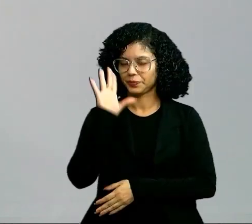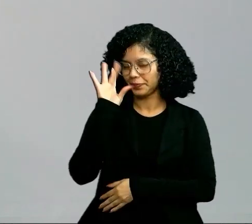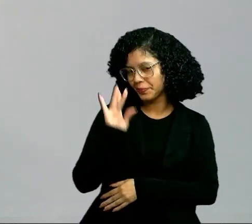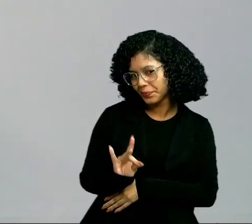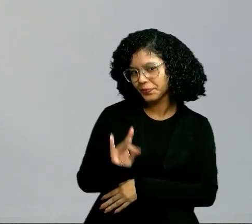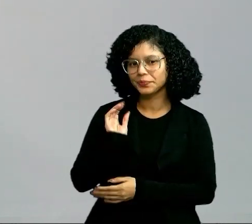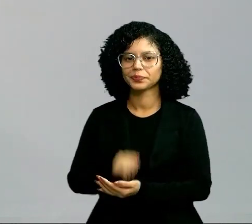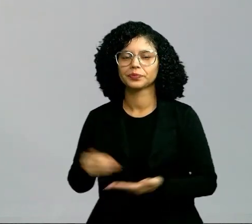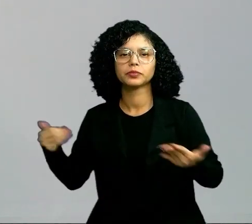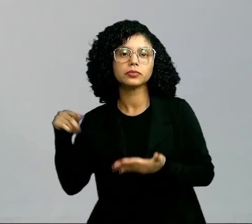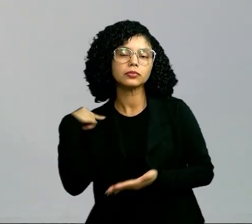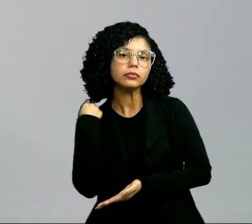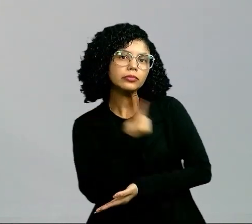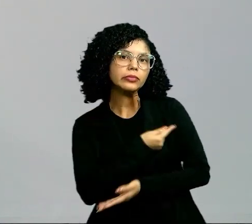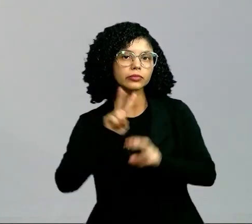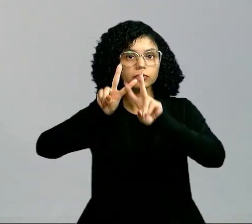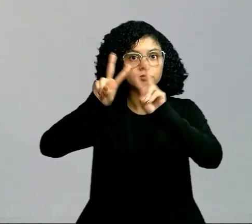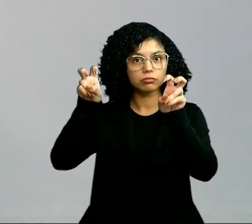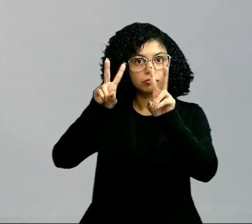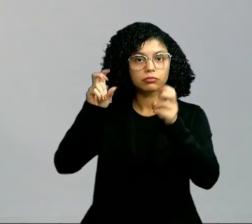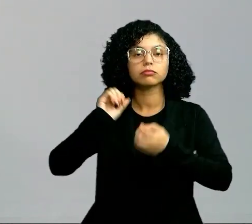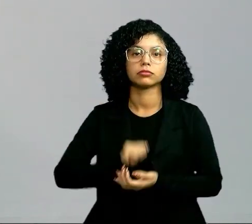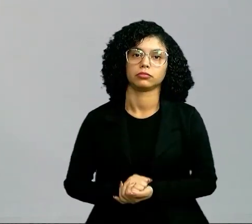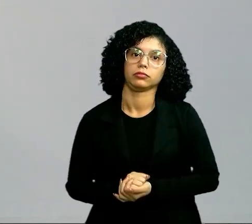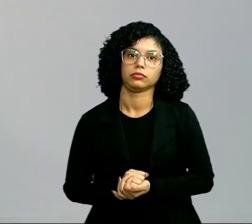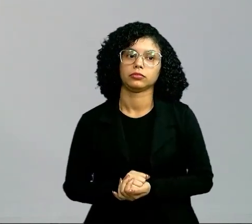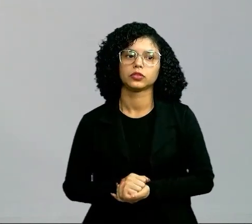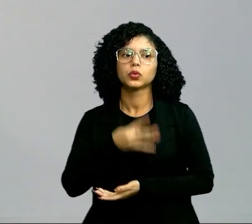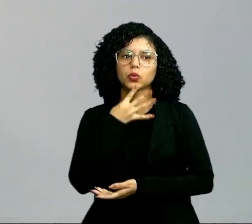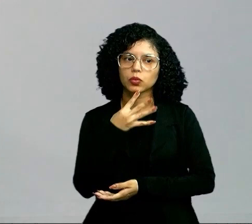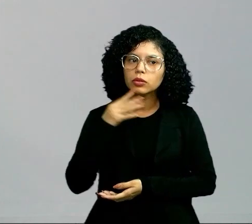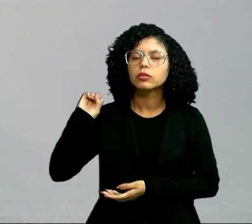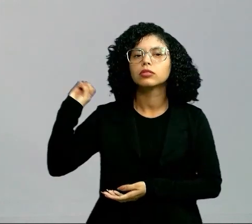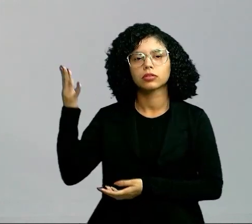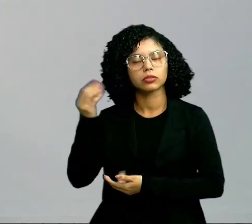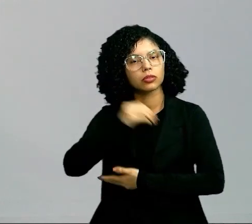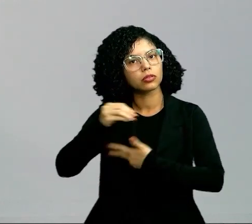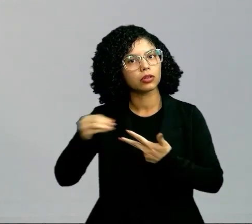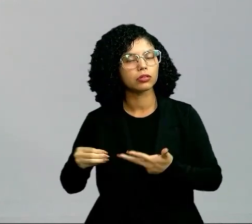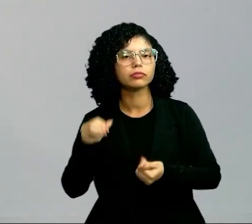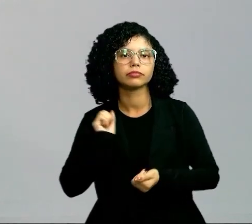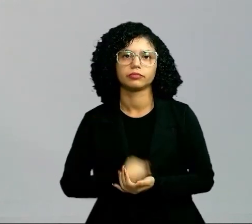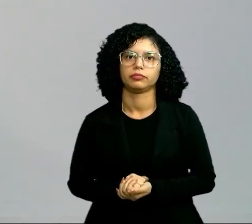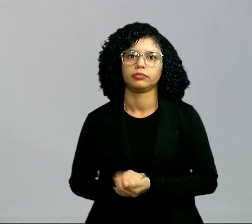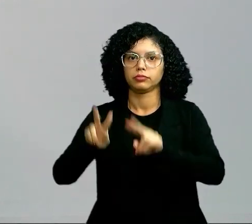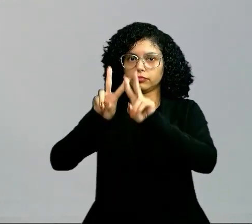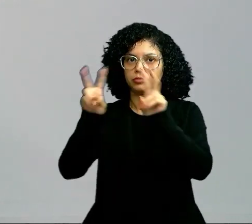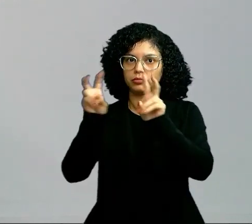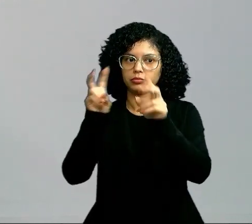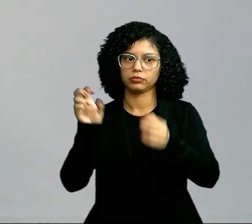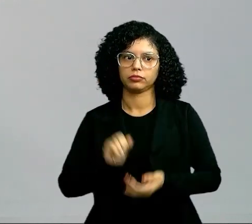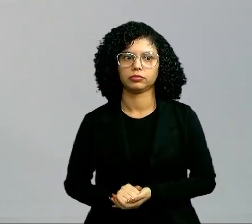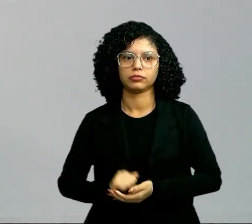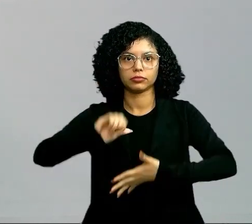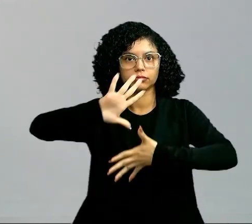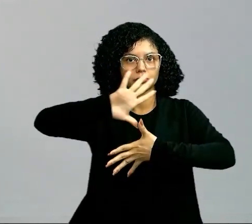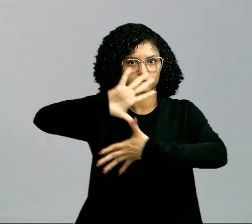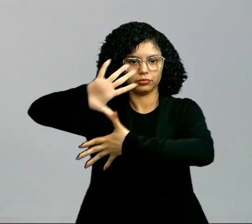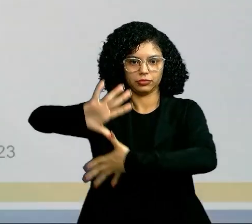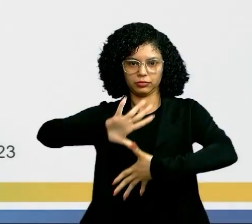dia. Hoje, nós vamos falar de um assunto que é bastante recorrente no ENEM, que é o assunto